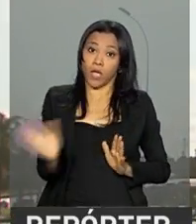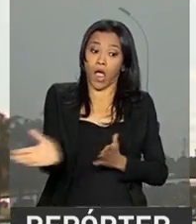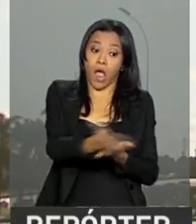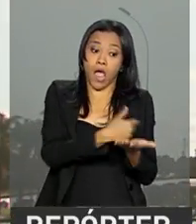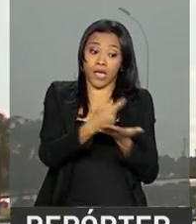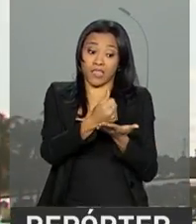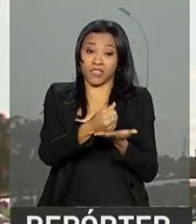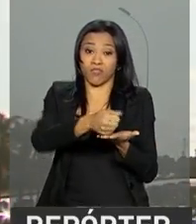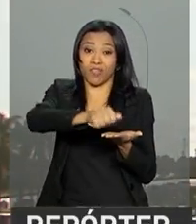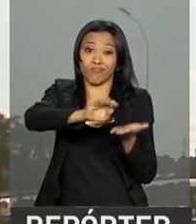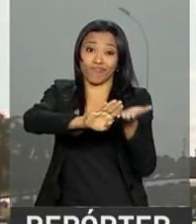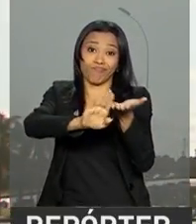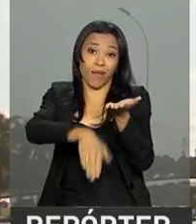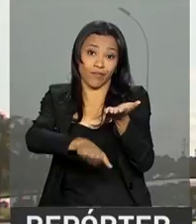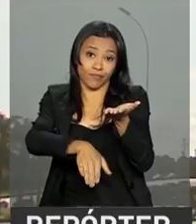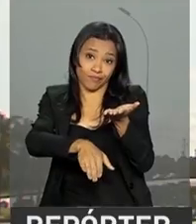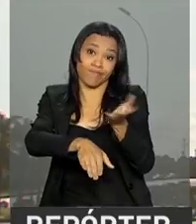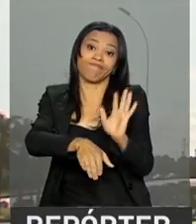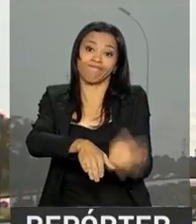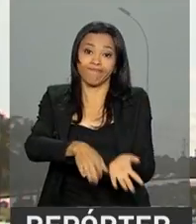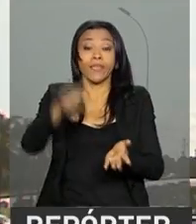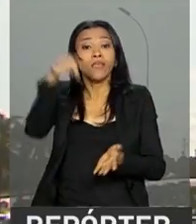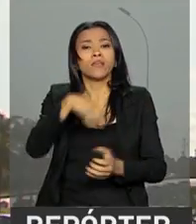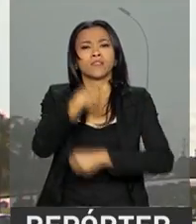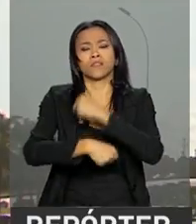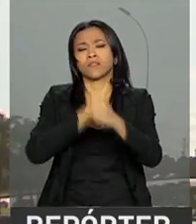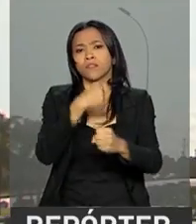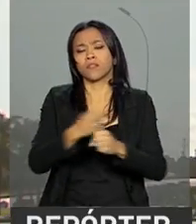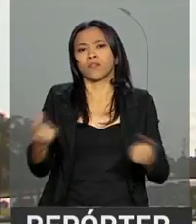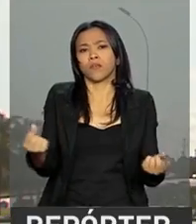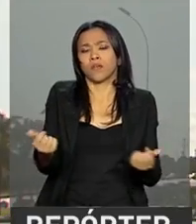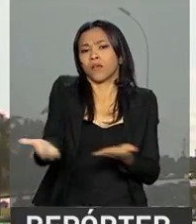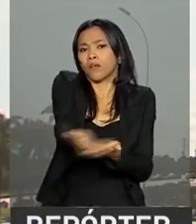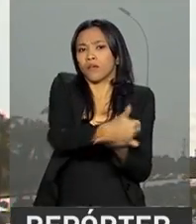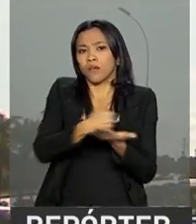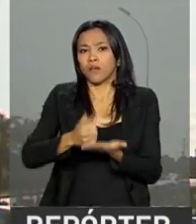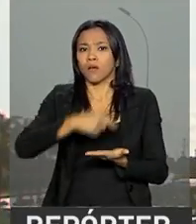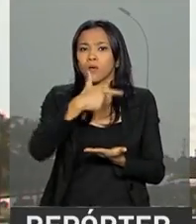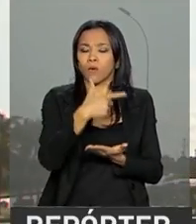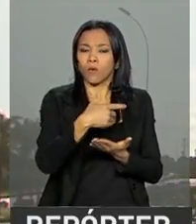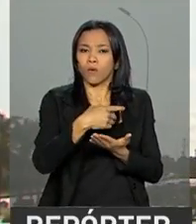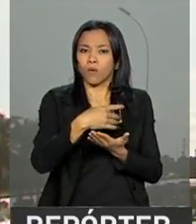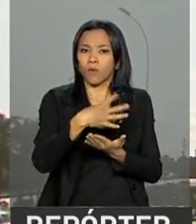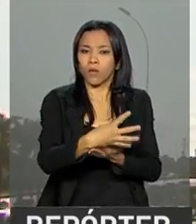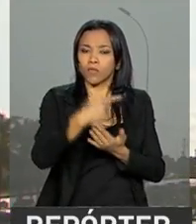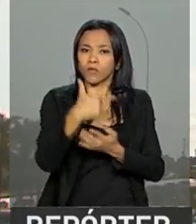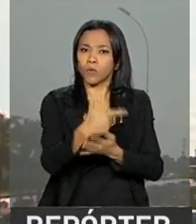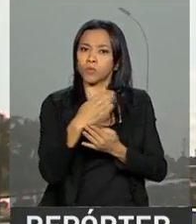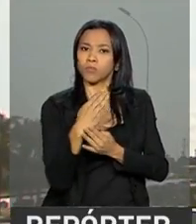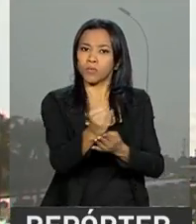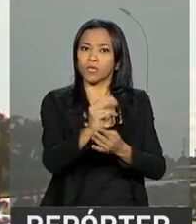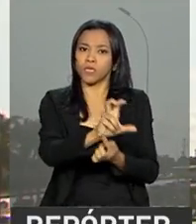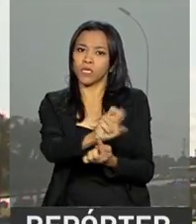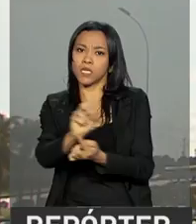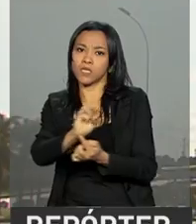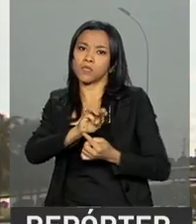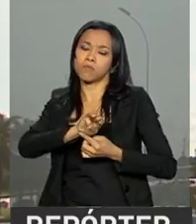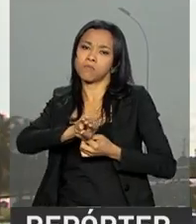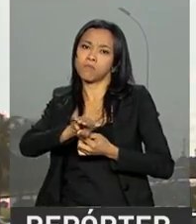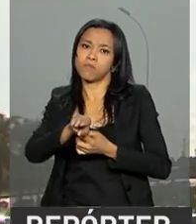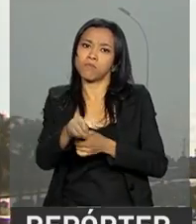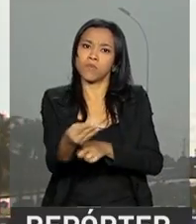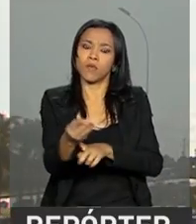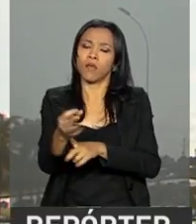aquém do esperado apenas este ano as receitas devem ficar 42 bilhões e 500 milhões de reais abaixo